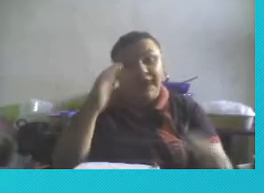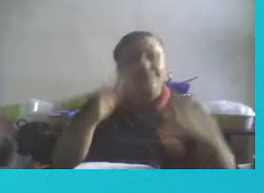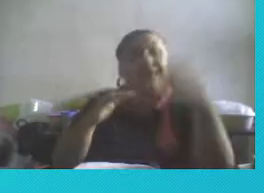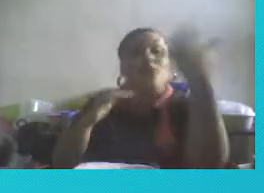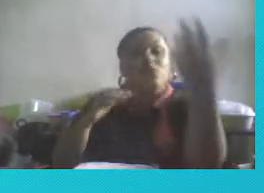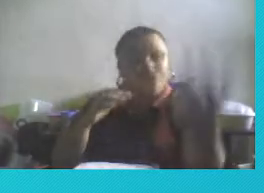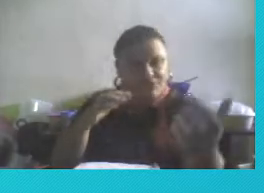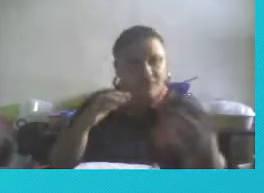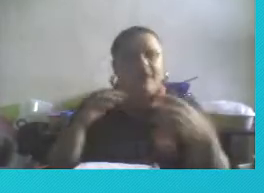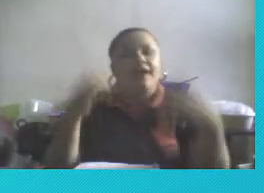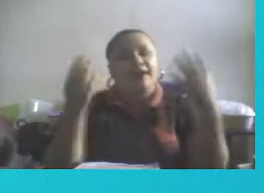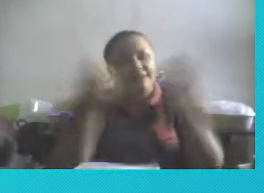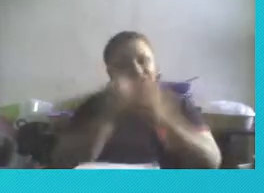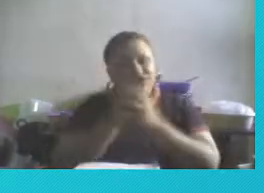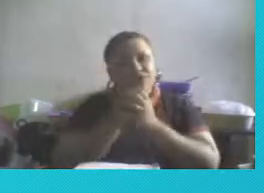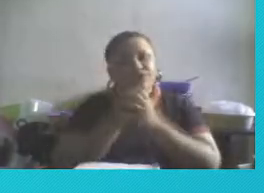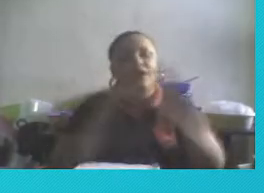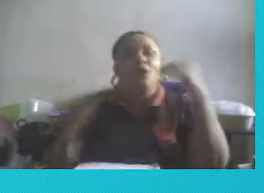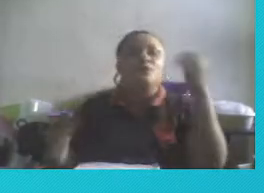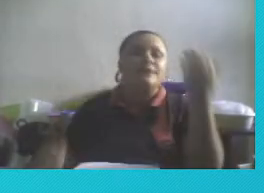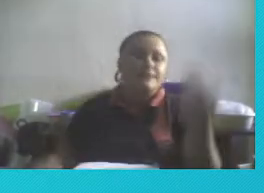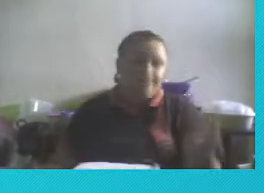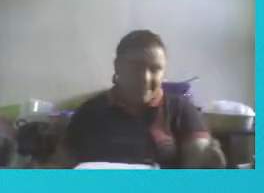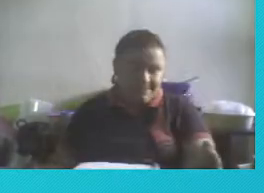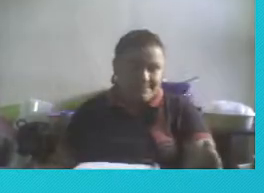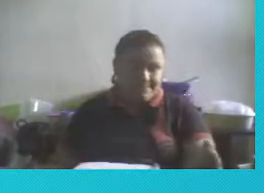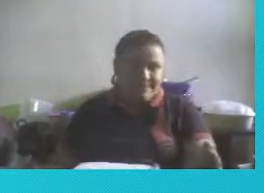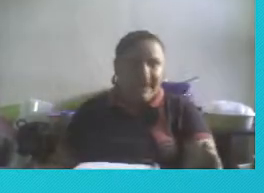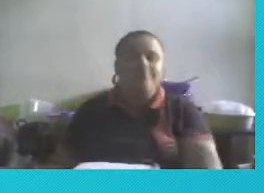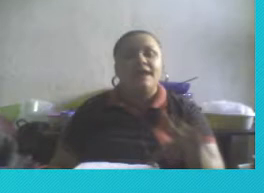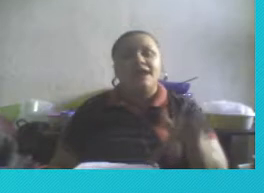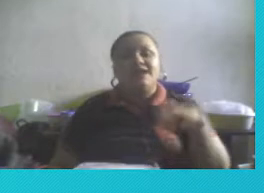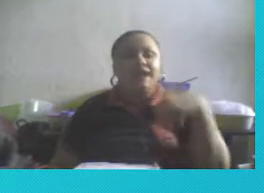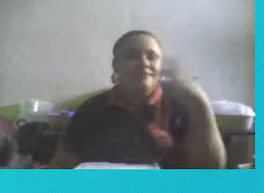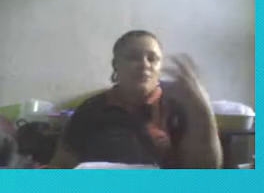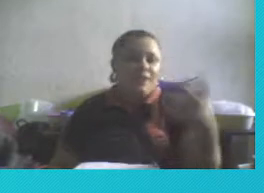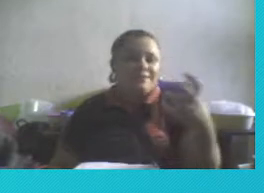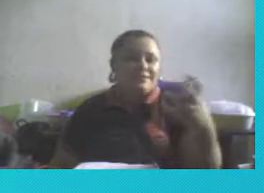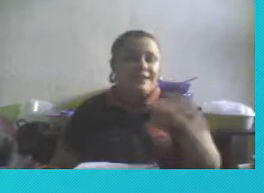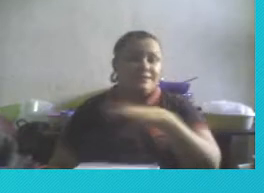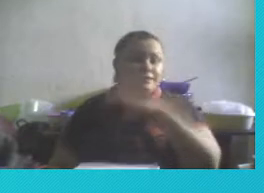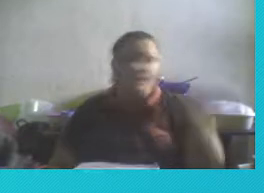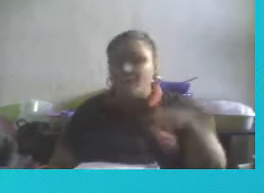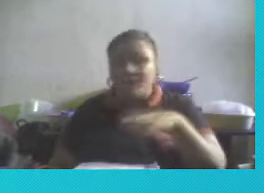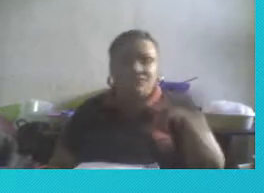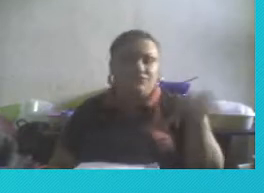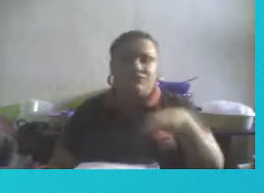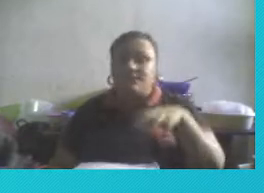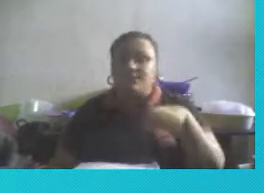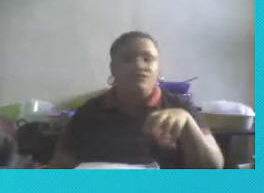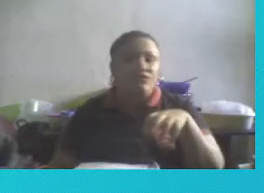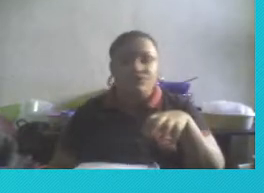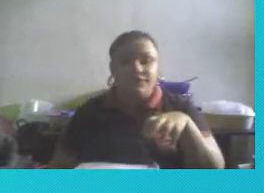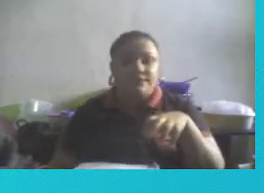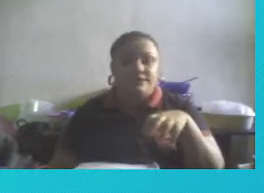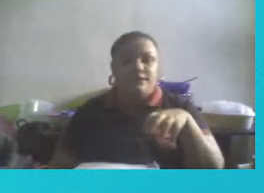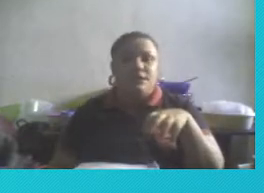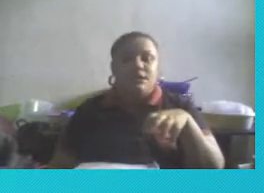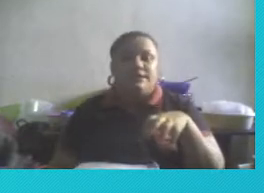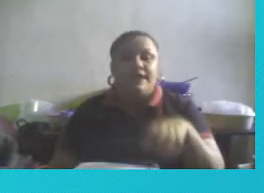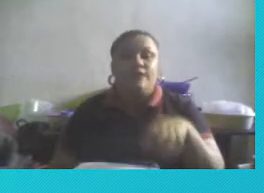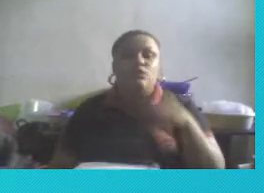gente, a saúde requer da gente uma limpeza, tá? E as doenças, elas amam que a gente não se